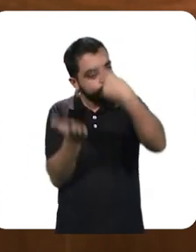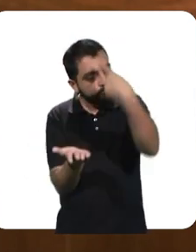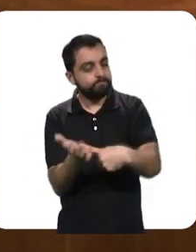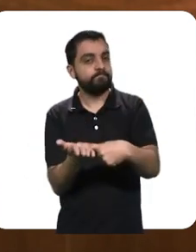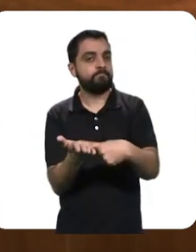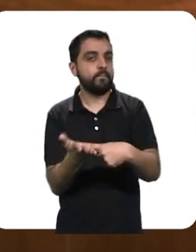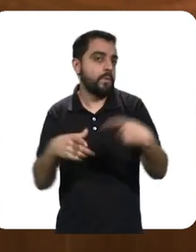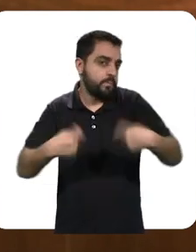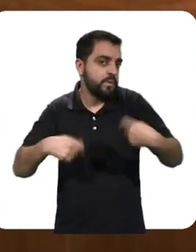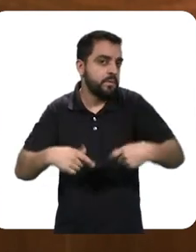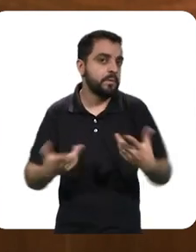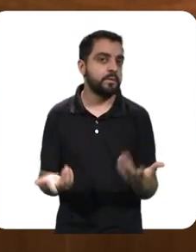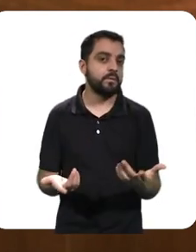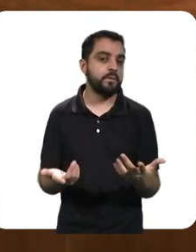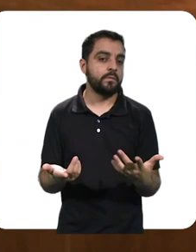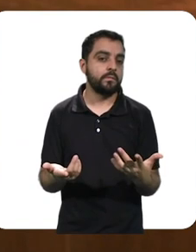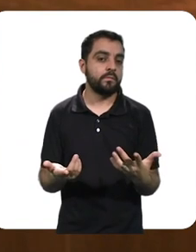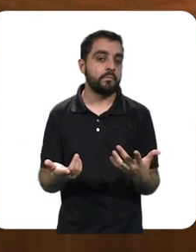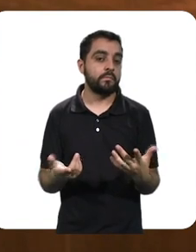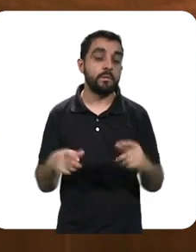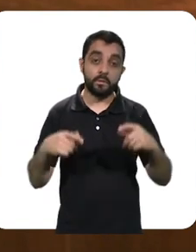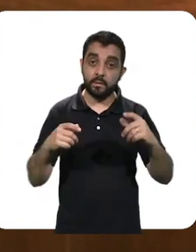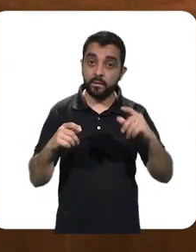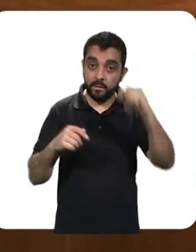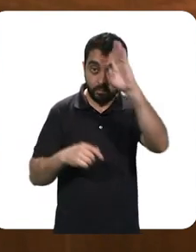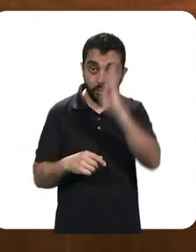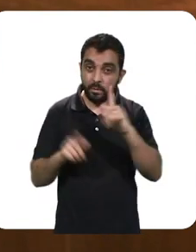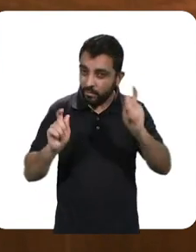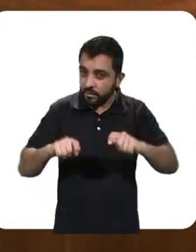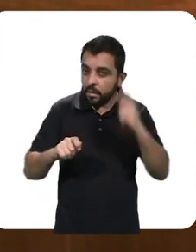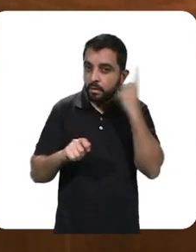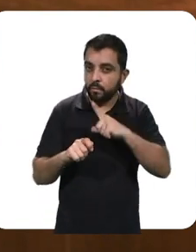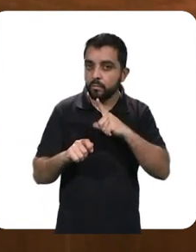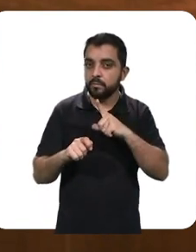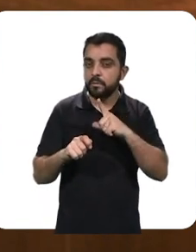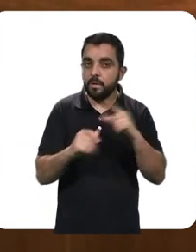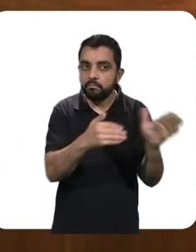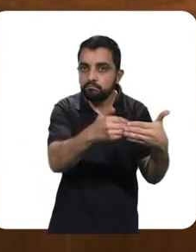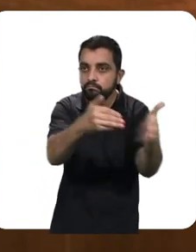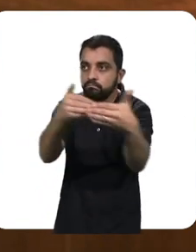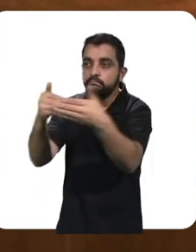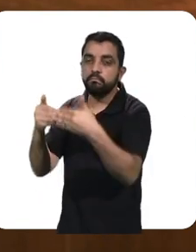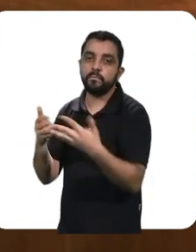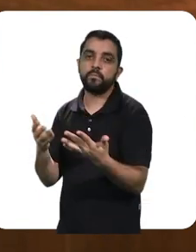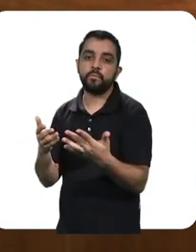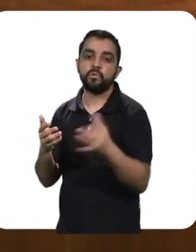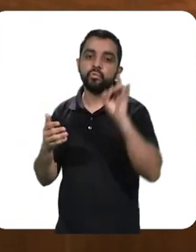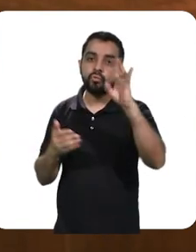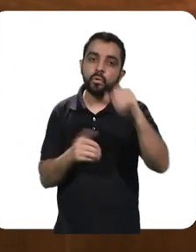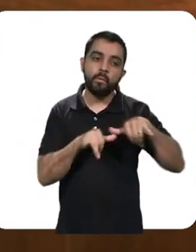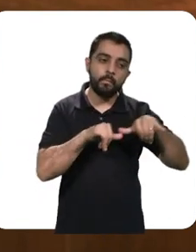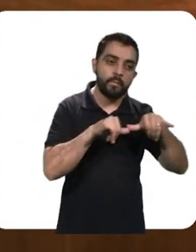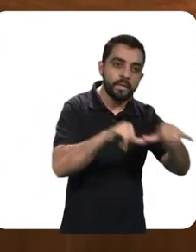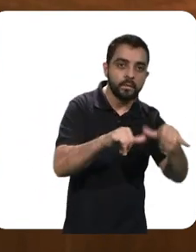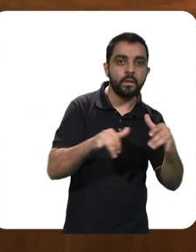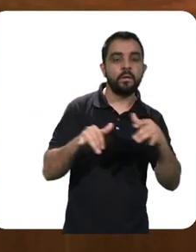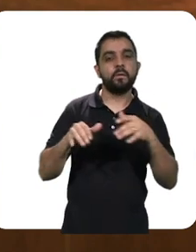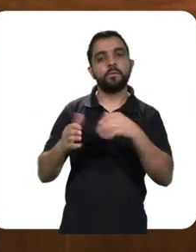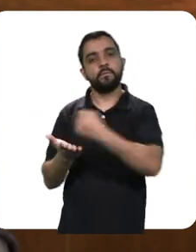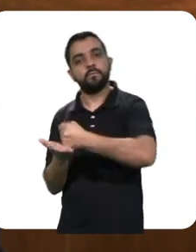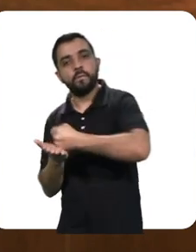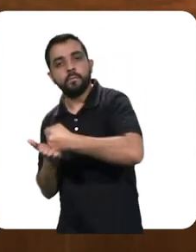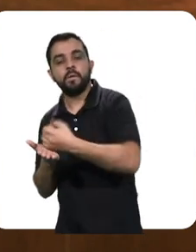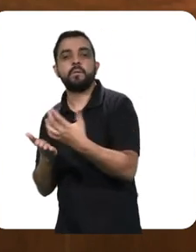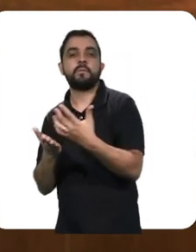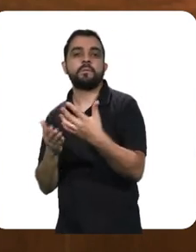tipo de ação imediata, e a gente teria condição de estabelecer esse tipo de regulamentação aqui no Brasil,